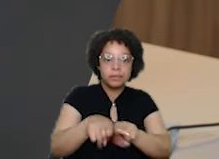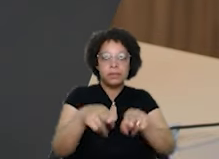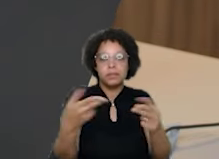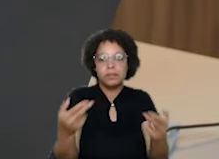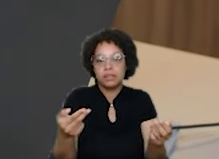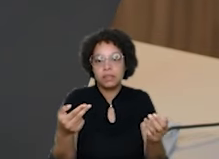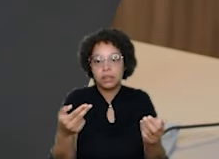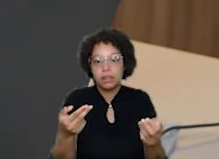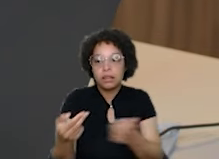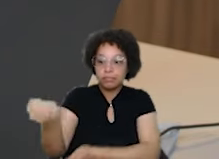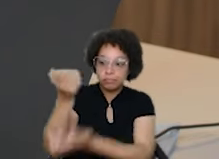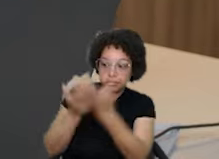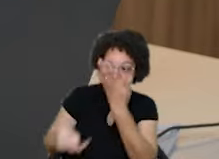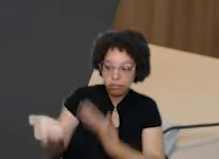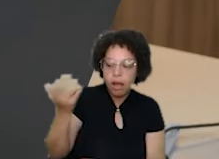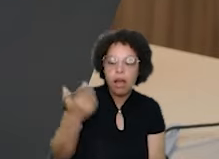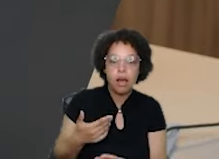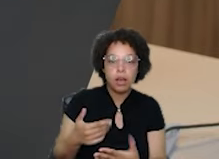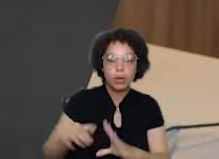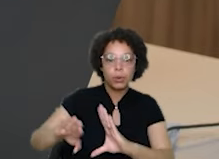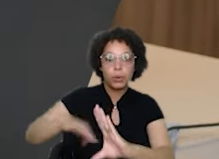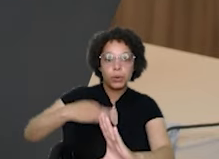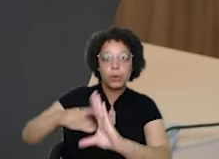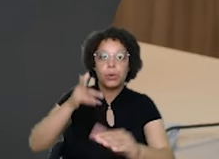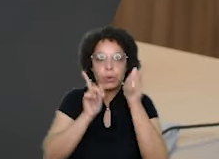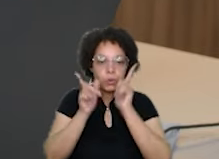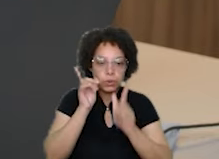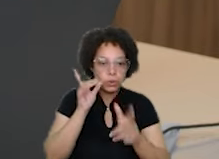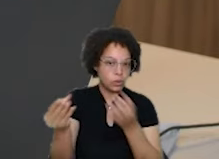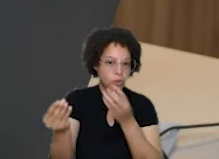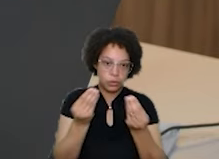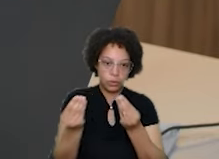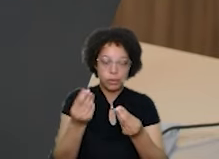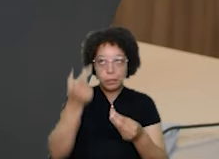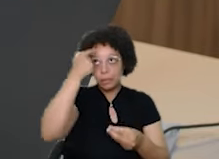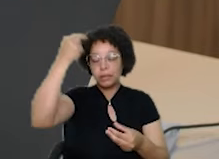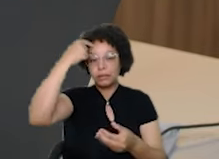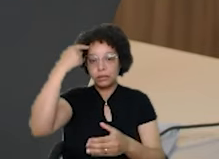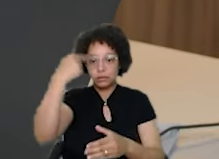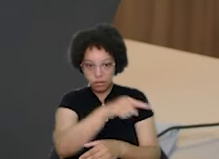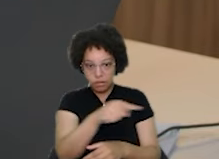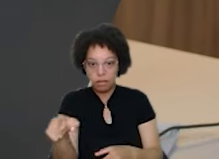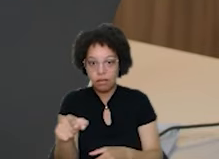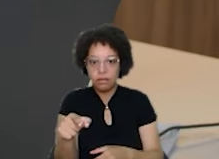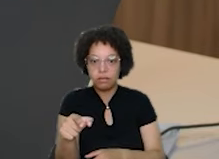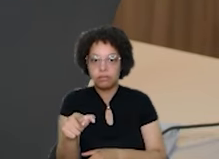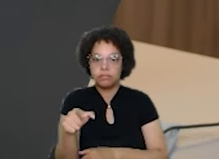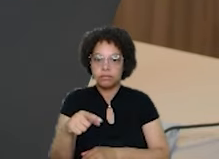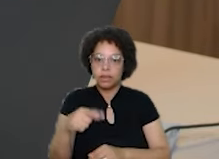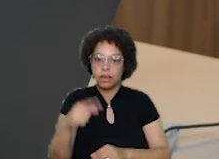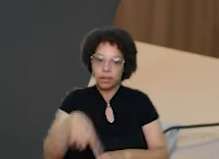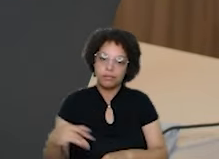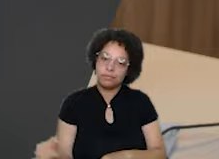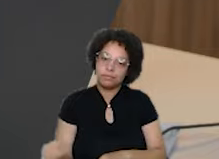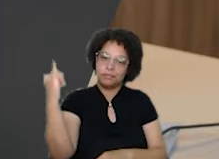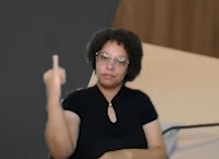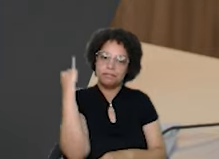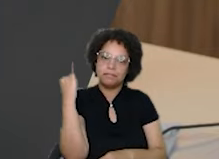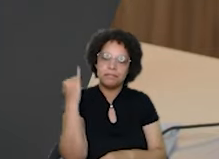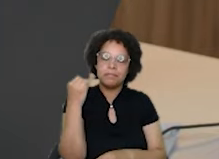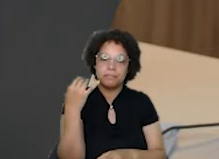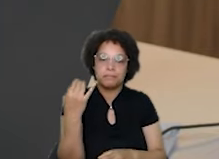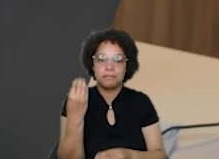o retorno disso né e e mensurar o retorno de uma ação eu acho que é fundamental até para você